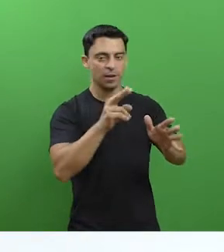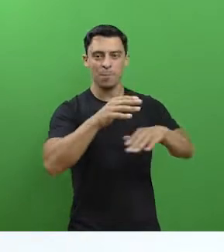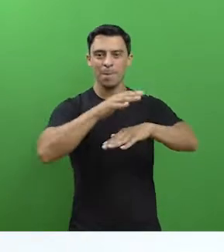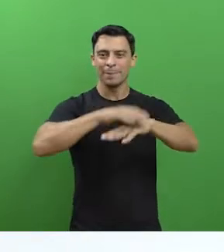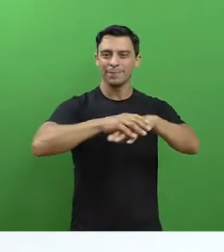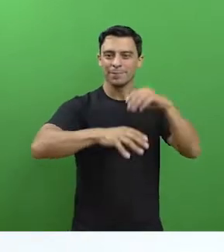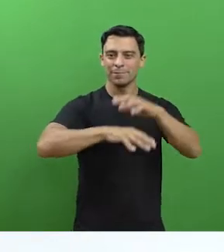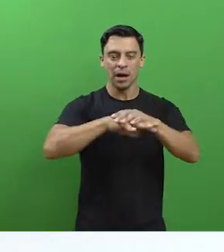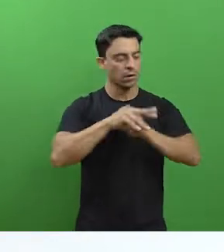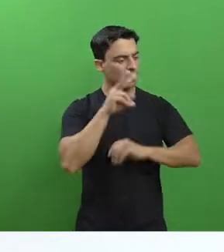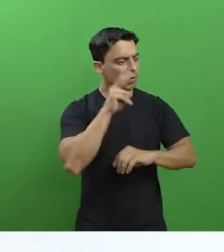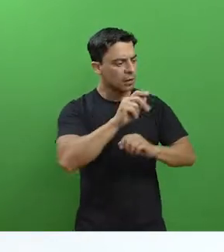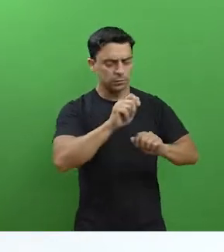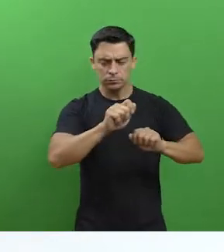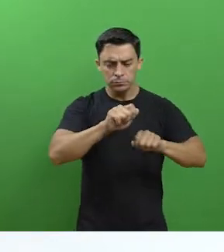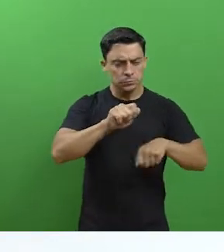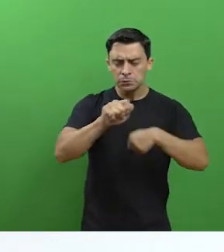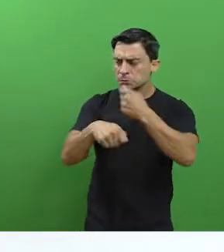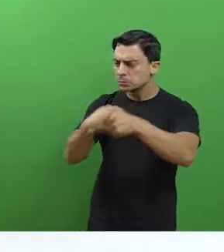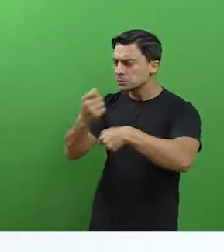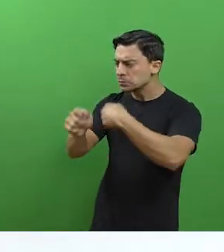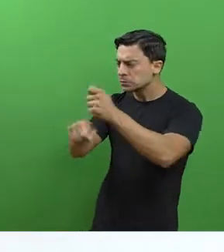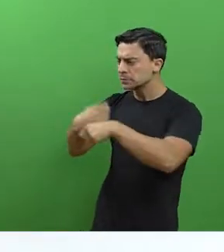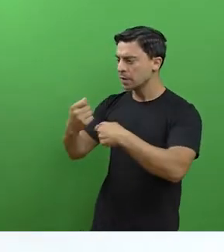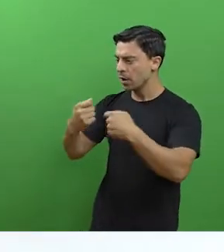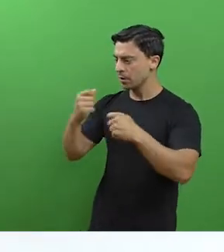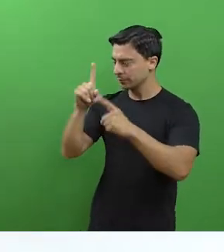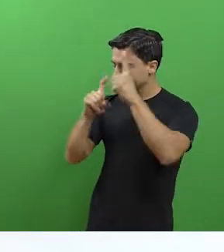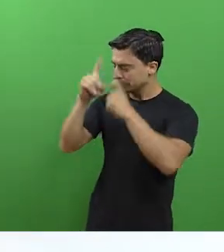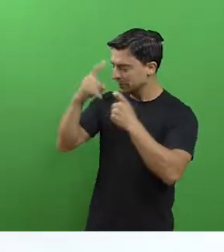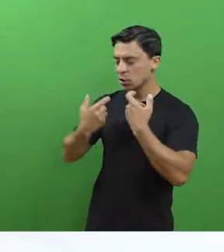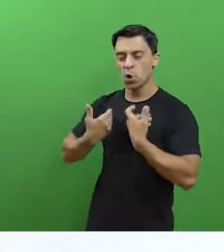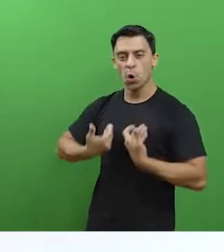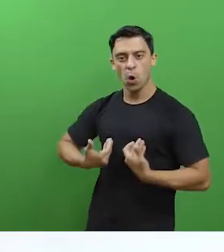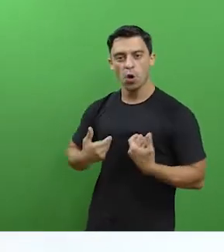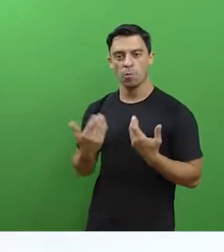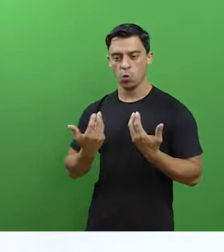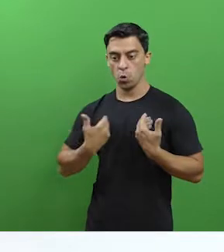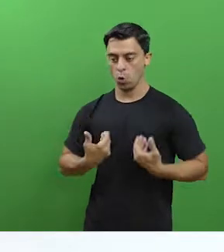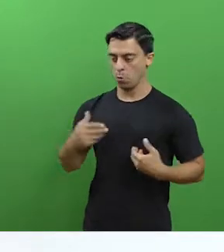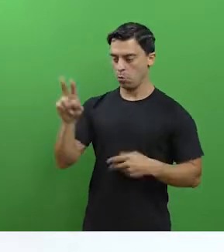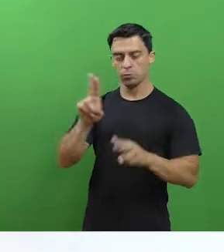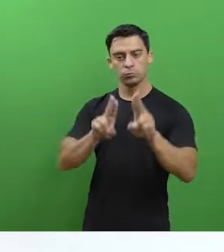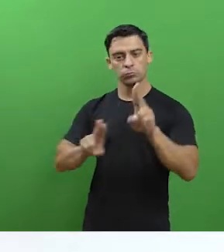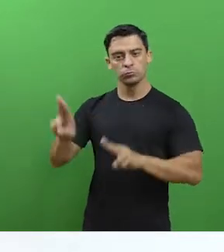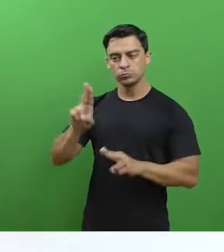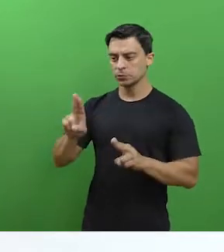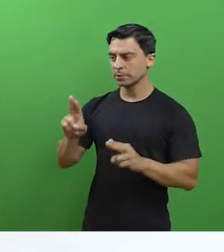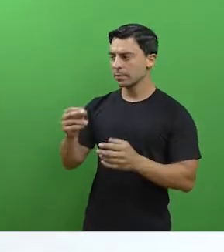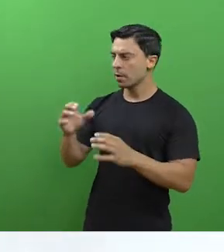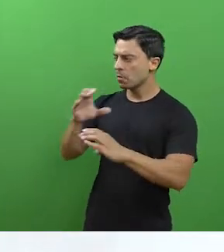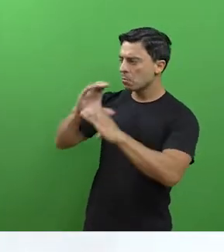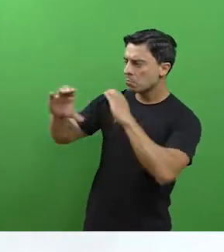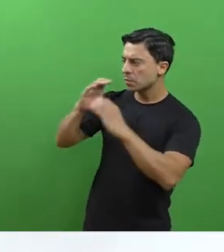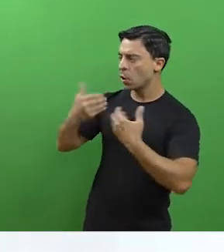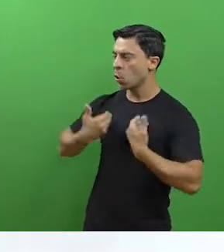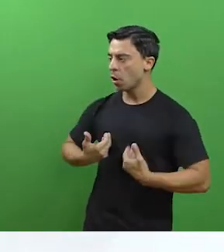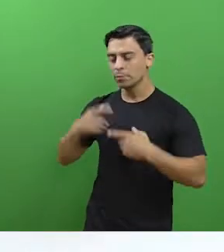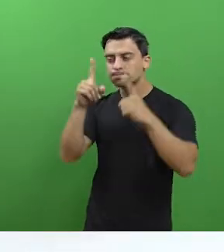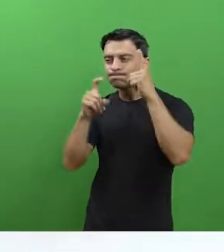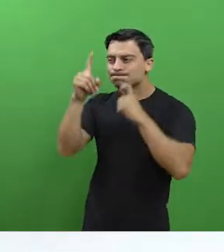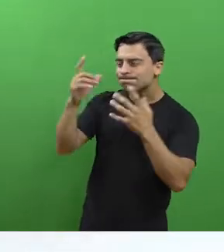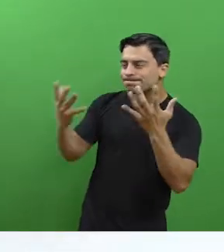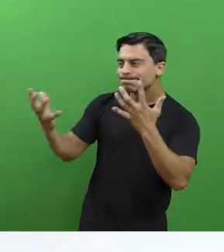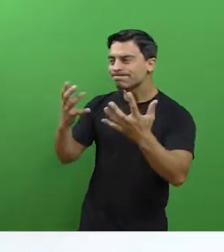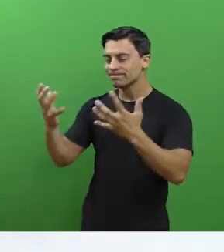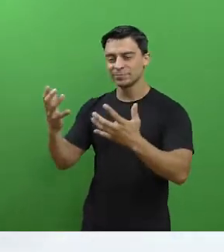sinais, expressões faciais, expressões corporais, e usa as mãos, usa o corpo, as expressões também para se comunicar. Mas como a língua oral